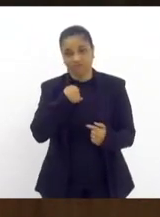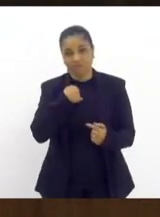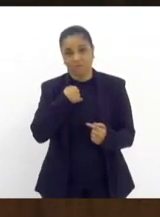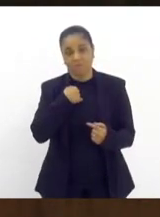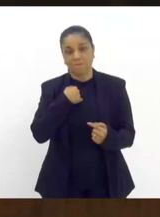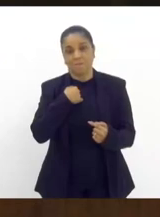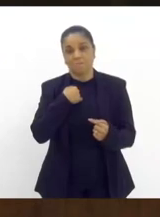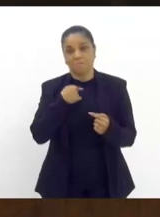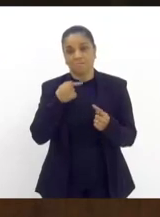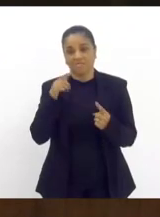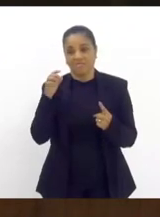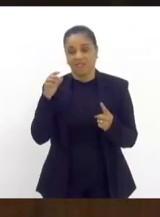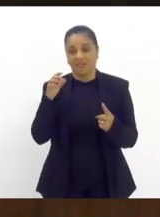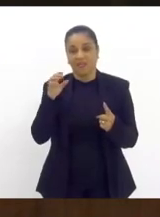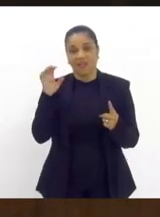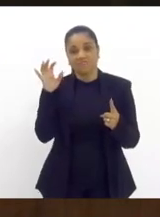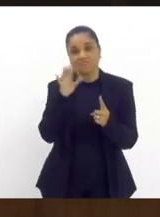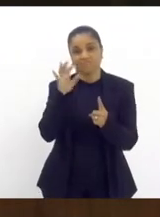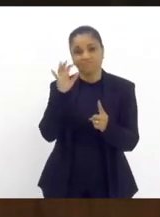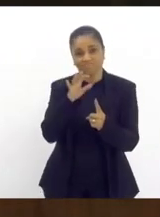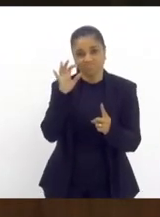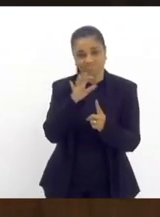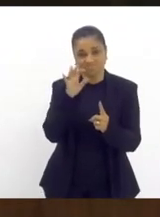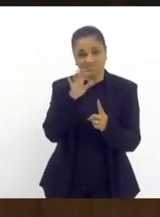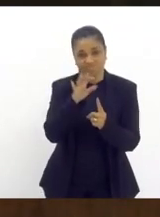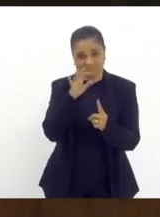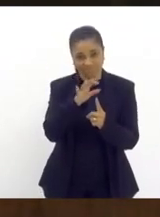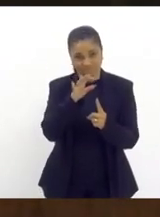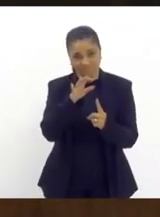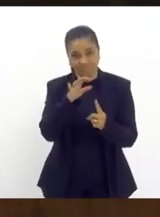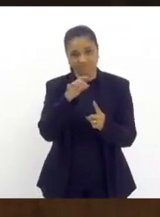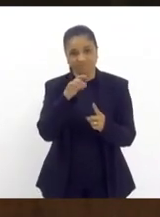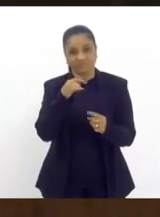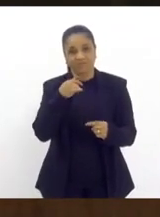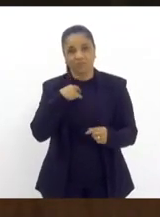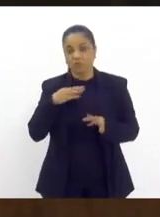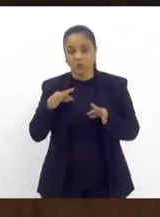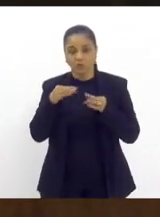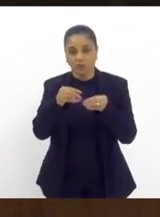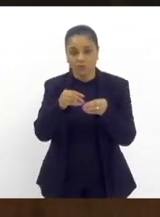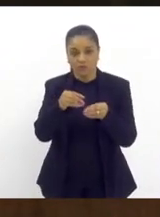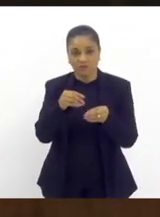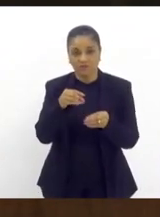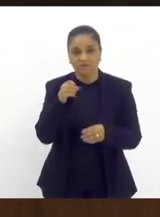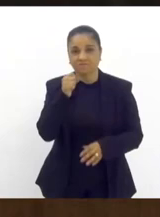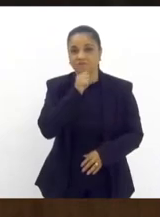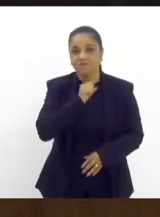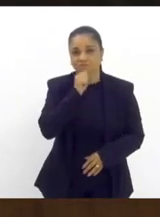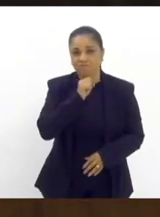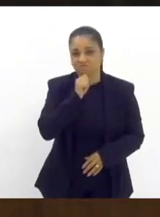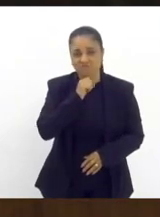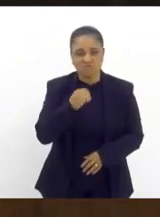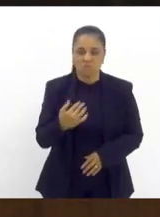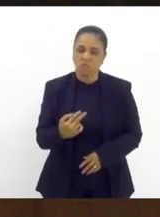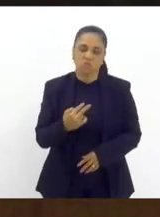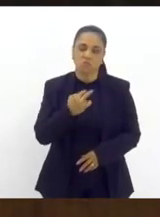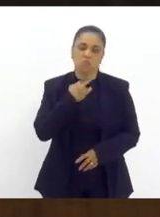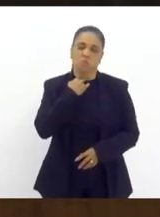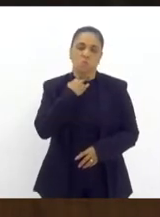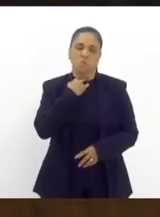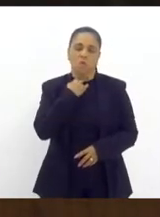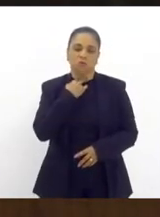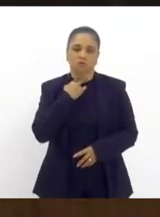que também foi todo mundo que é velho não pode presidir comissão secretarismo